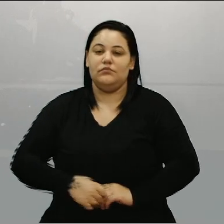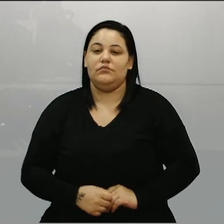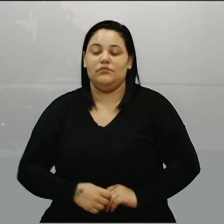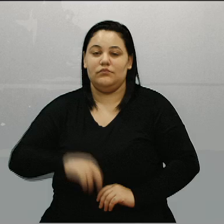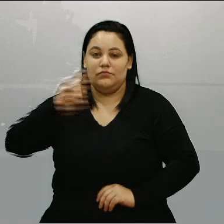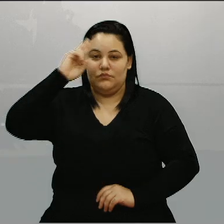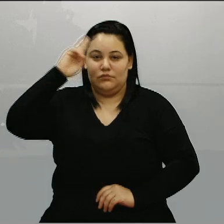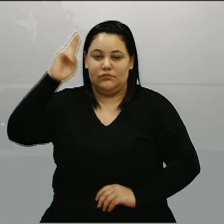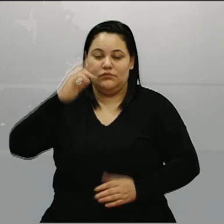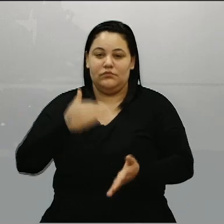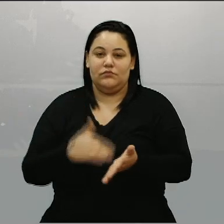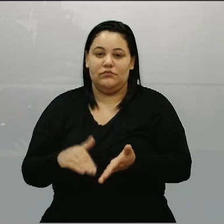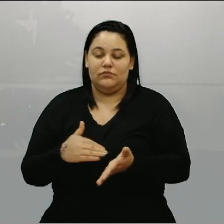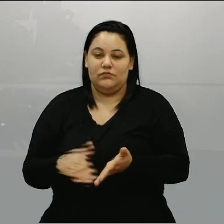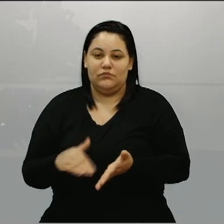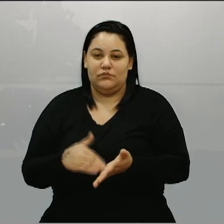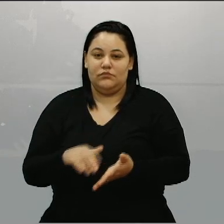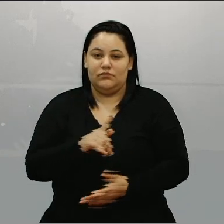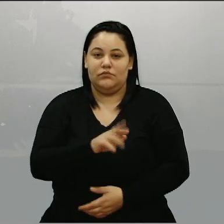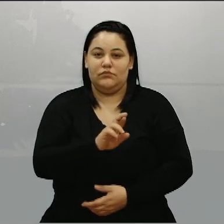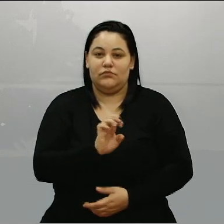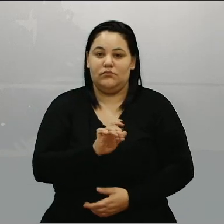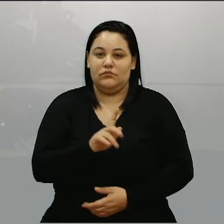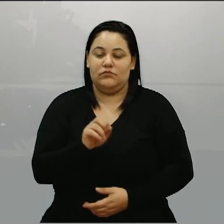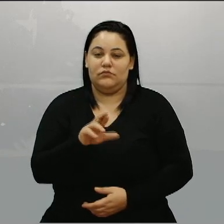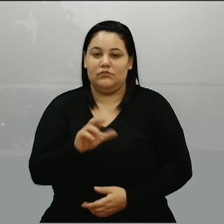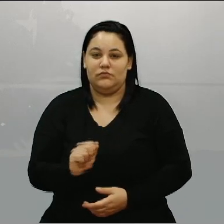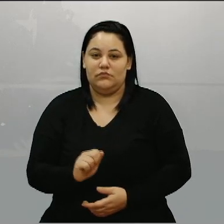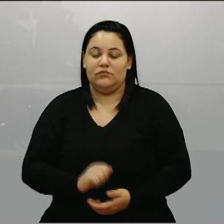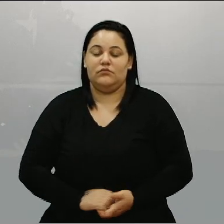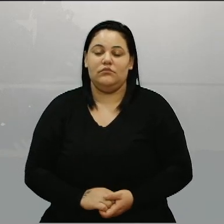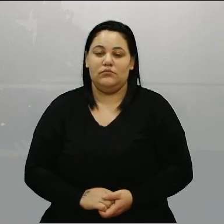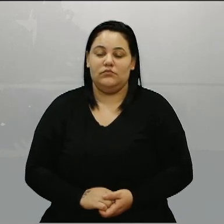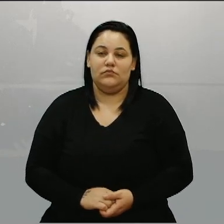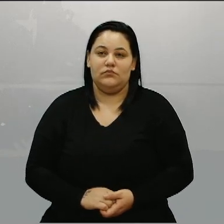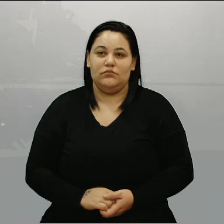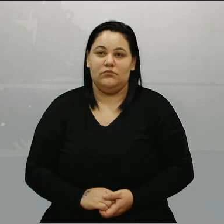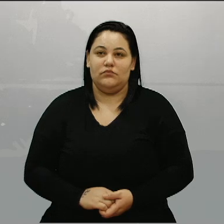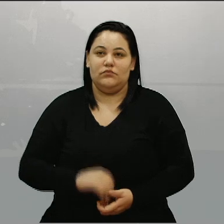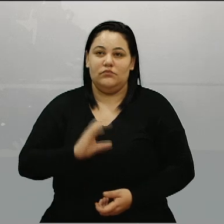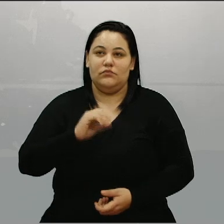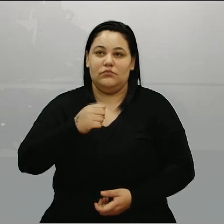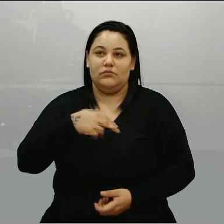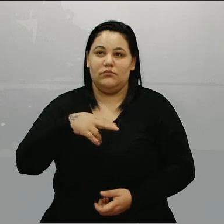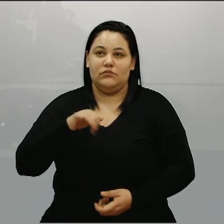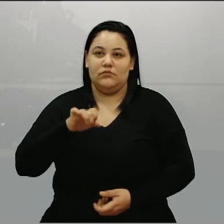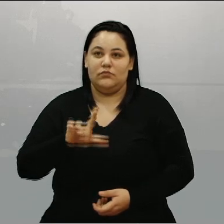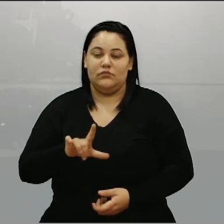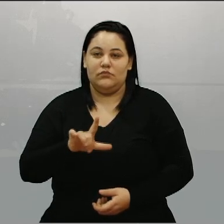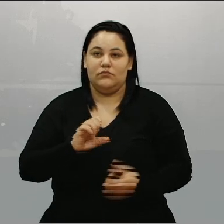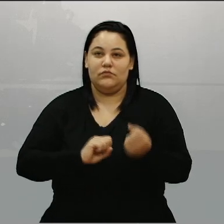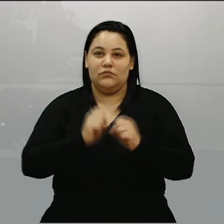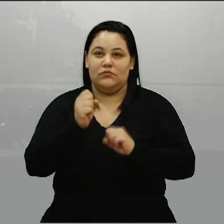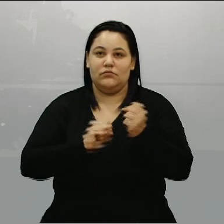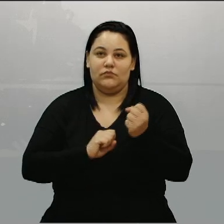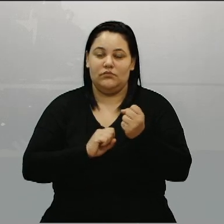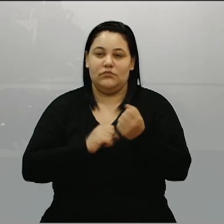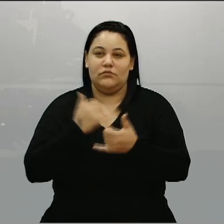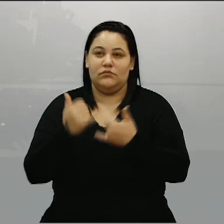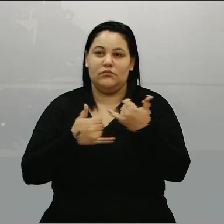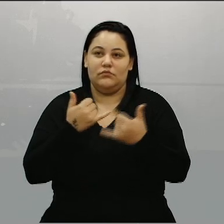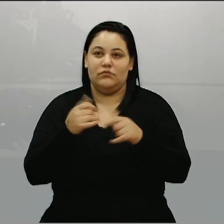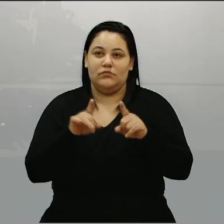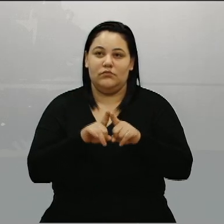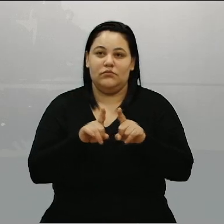chefe de gabinete Grégora Fortuna, senhor Camilo, da empresa Bilo Brinquedos, e do